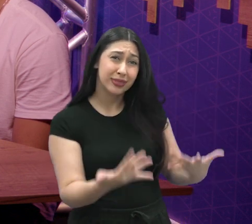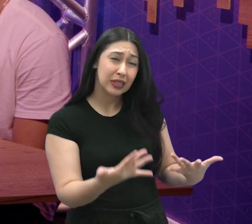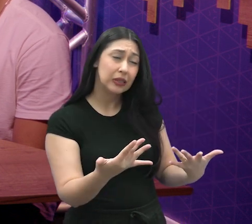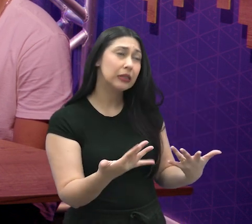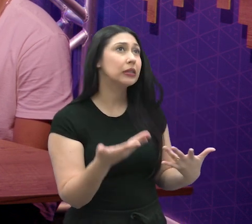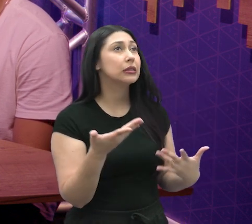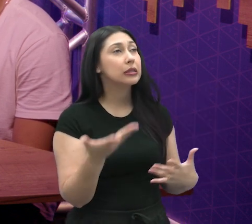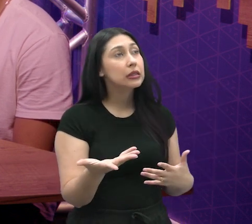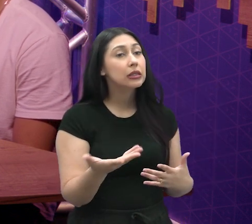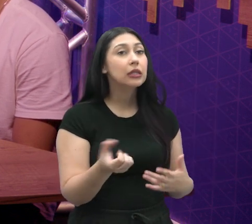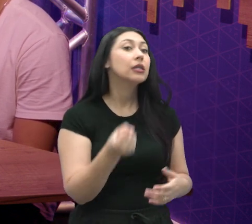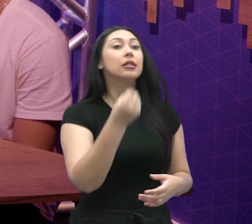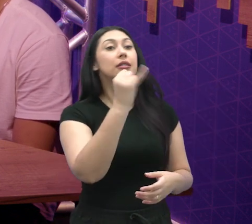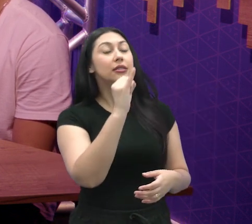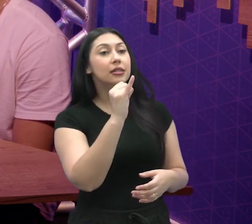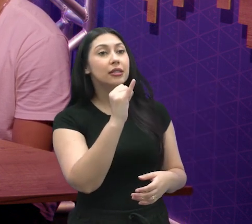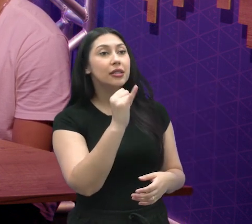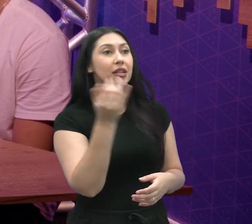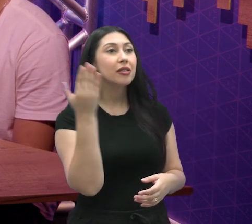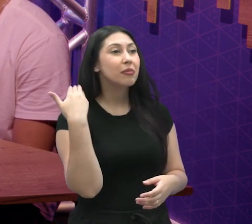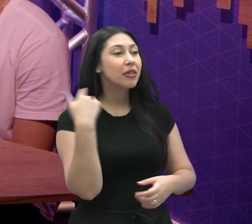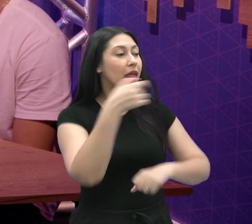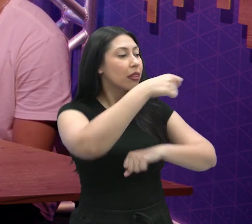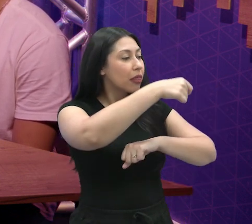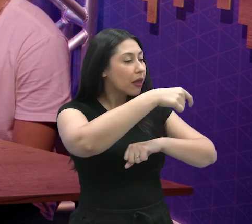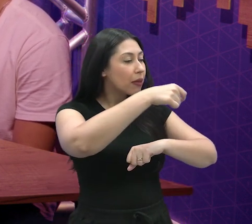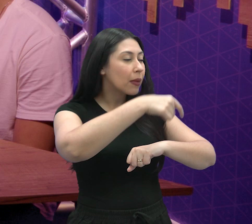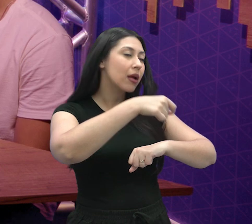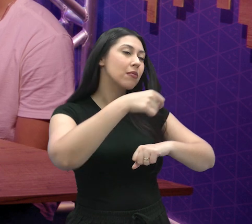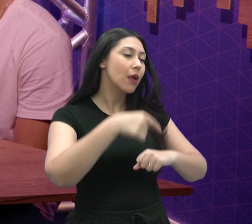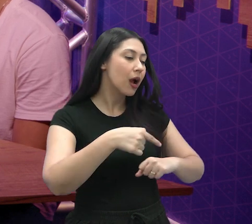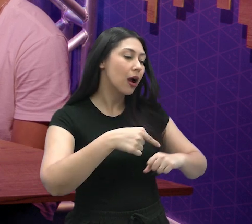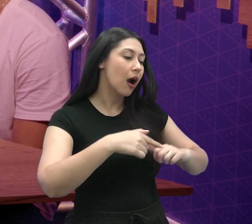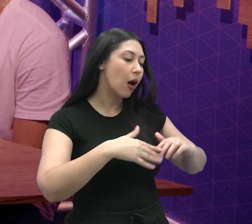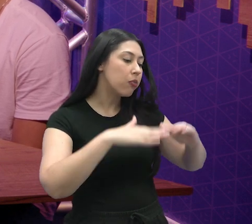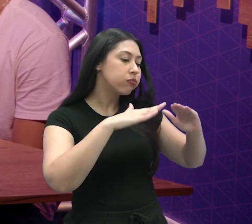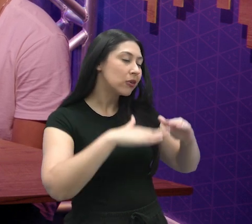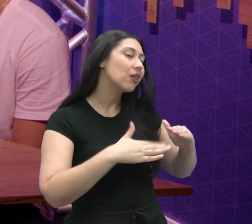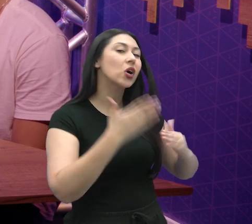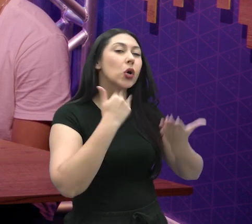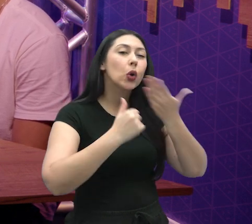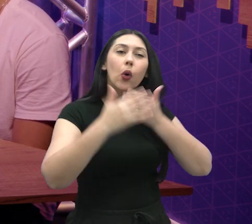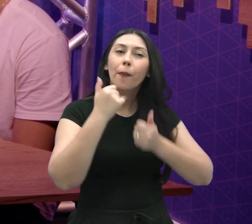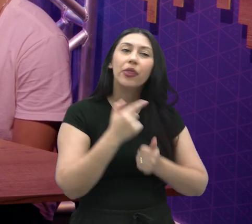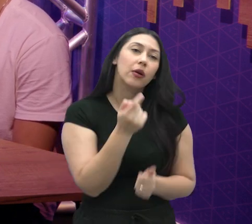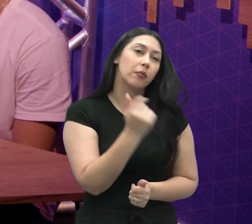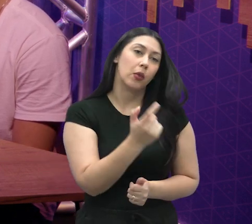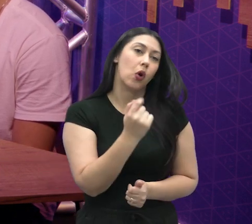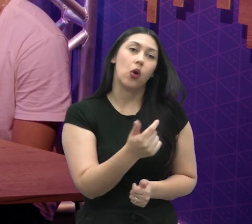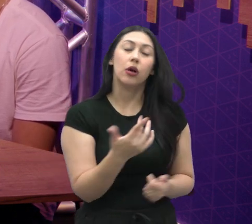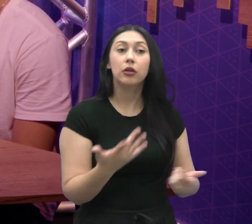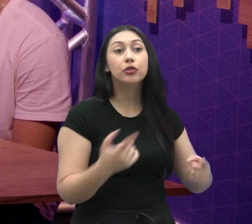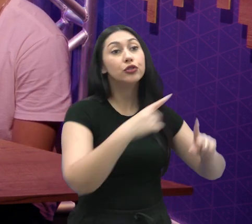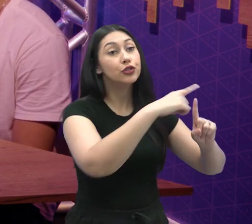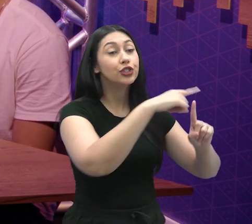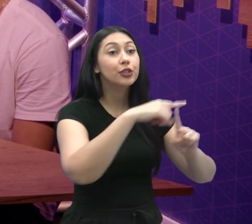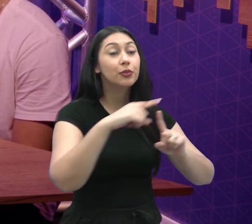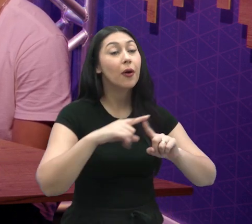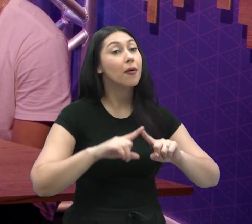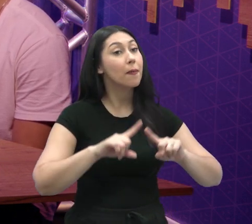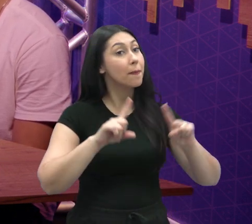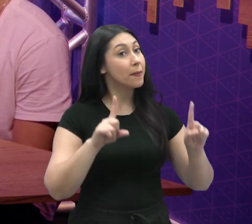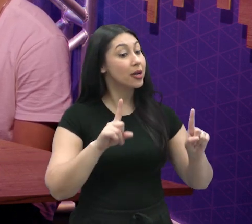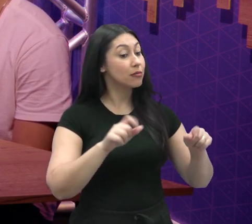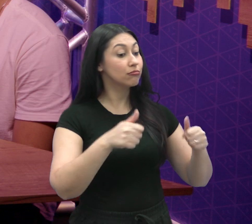citou, né, Samu? Se a gente estava vivendo ali de monocultura, passou de ter tanta variedade de alimentos e tudo mais. Uma